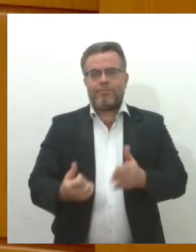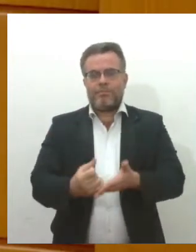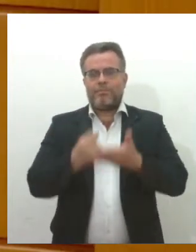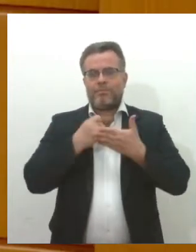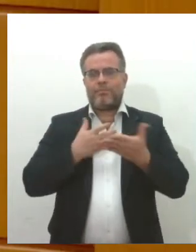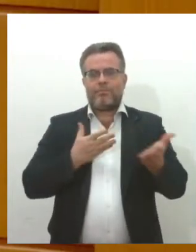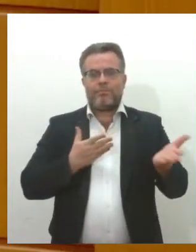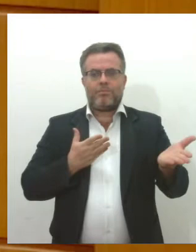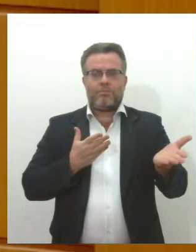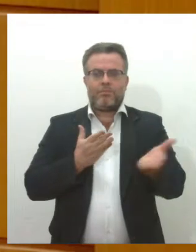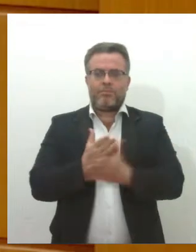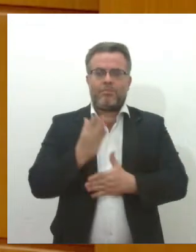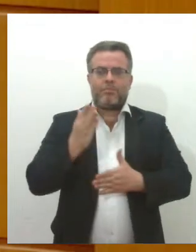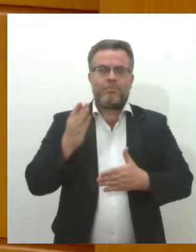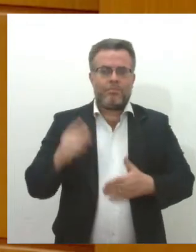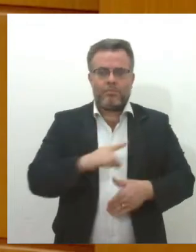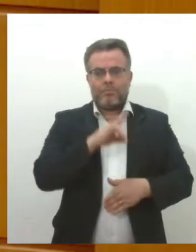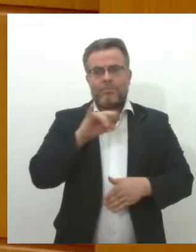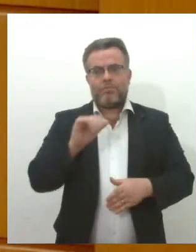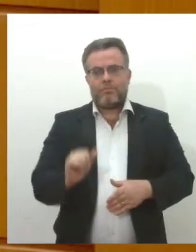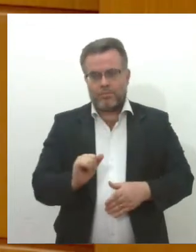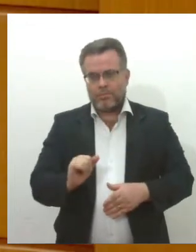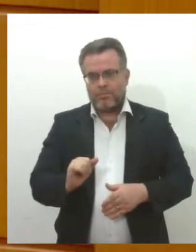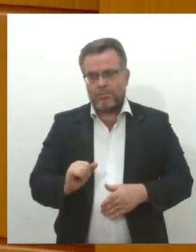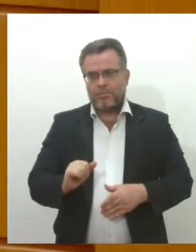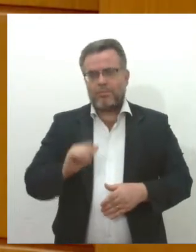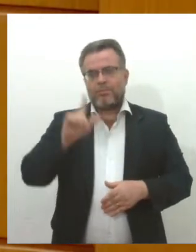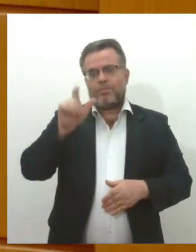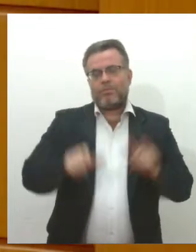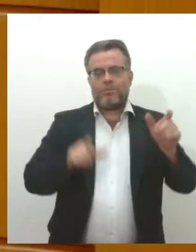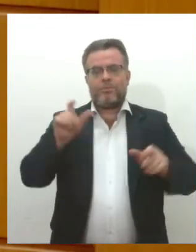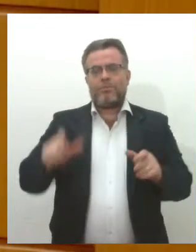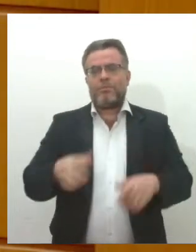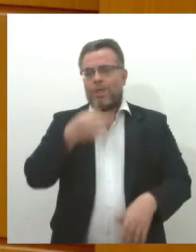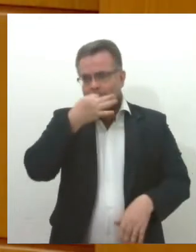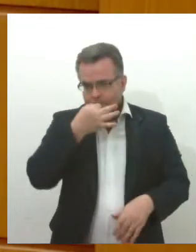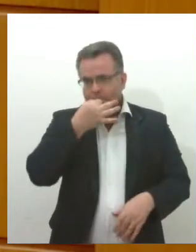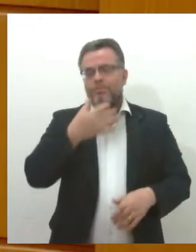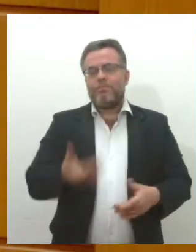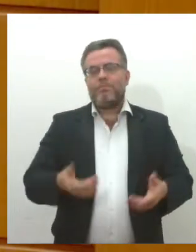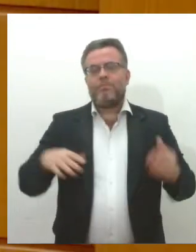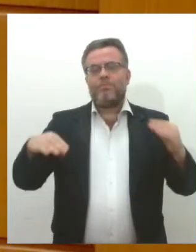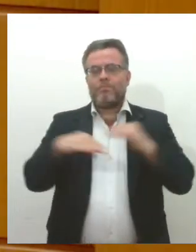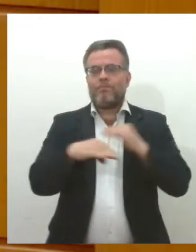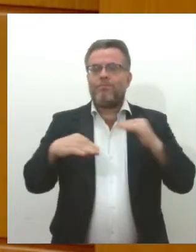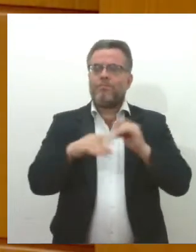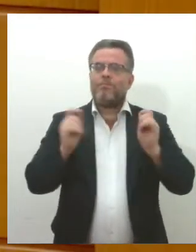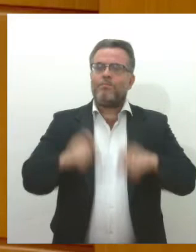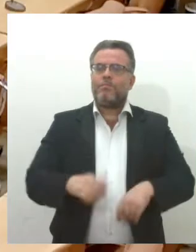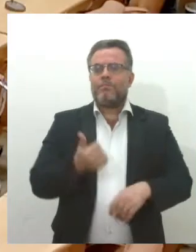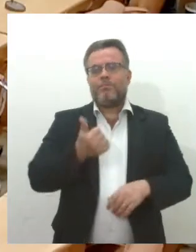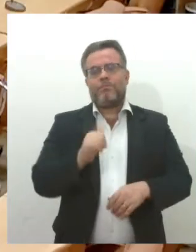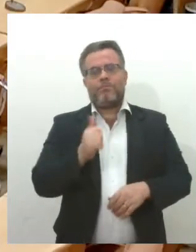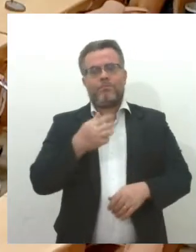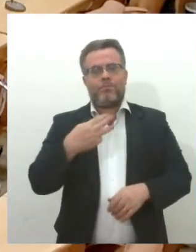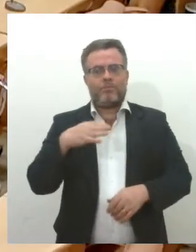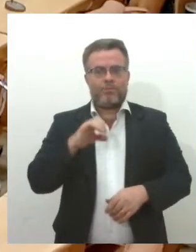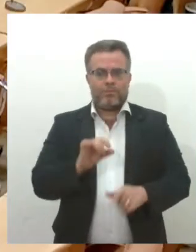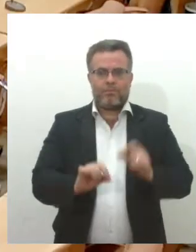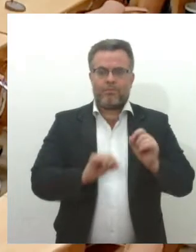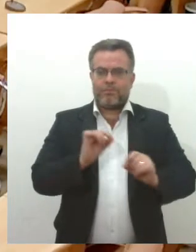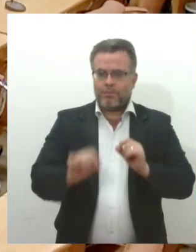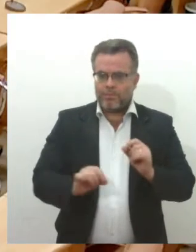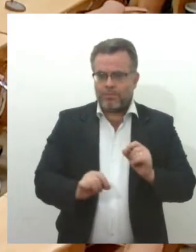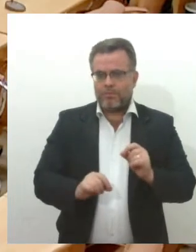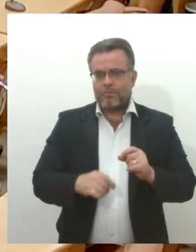aprovação do dia Estadual do agente e Trança a ser comemorado é todos os anos um dia onze de Maio eu quero fazer o